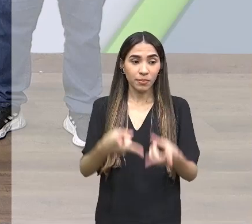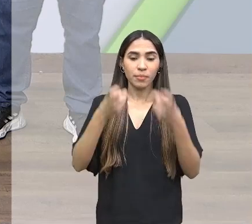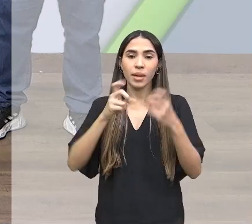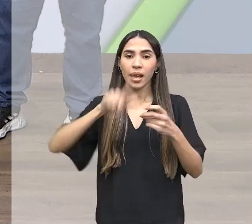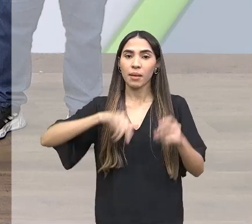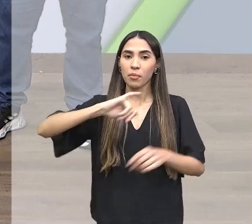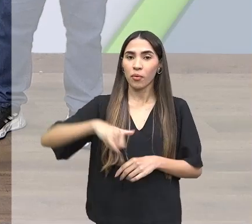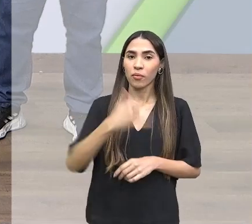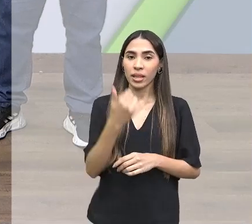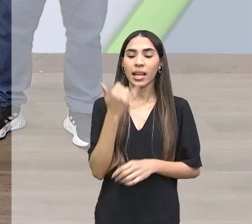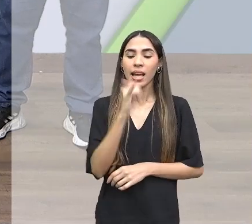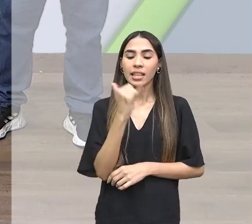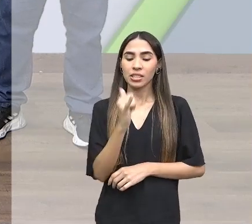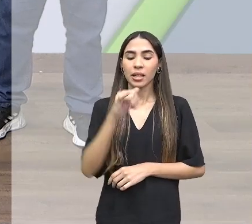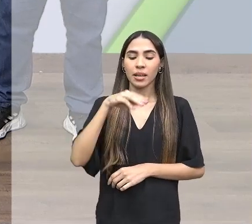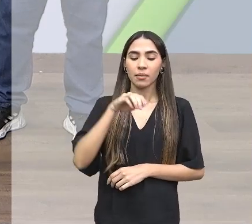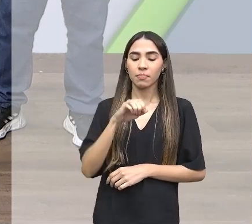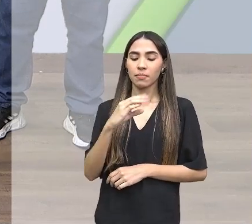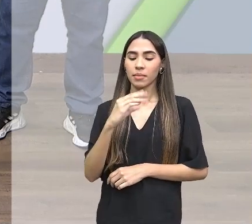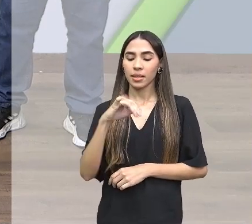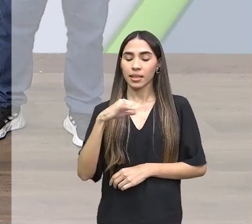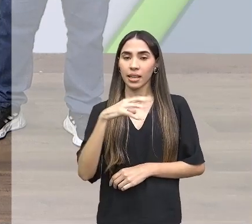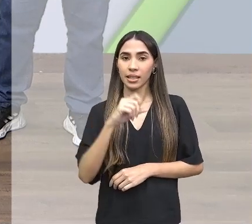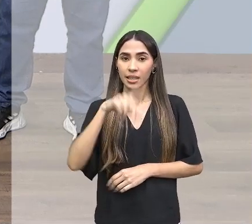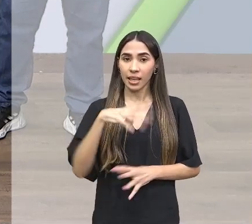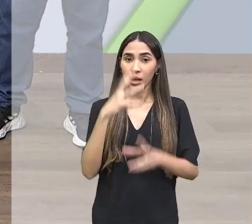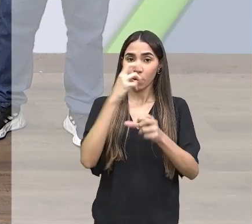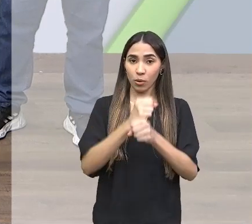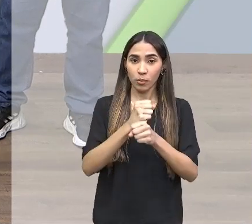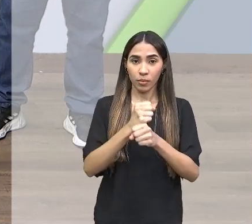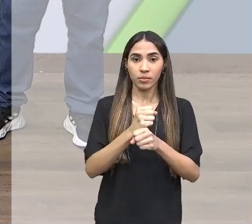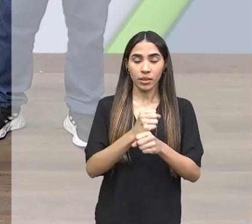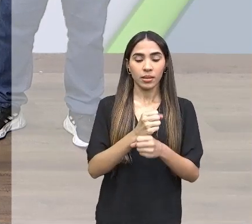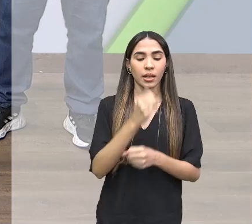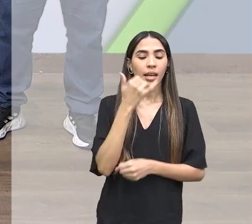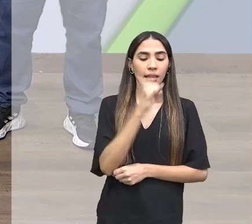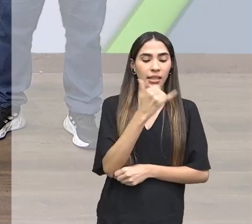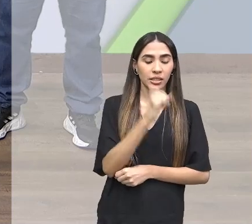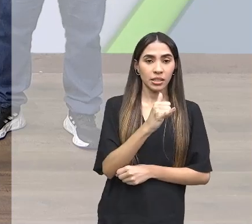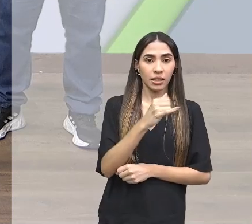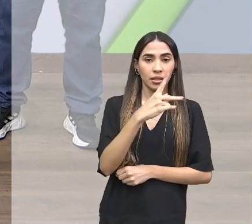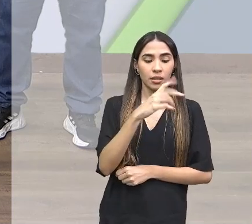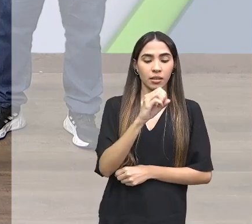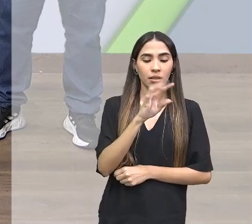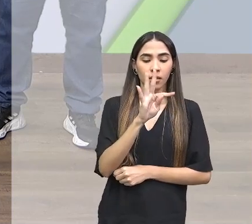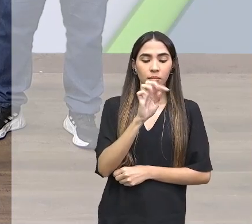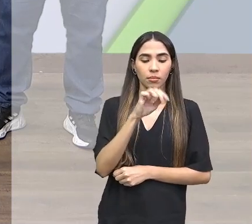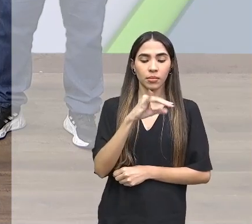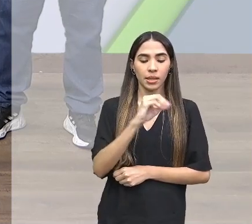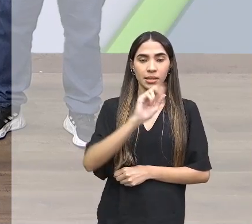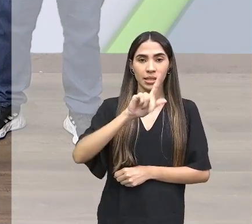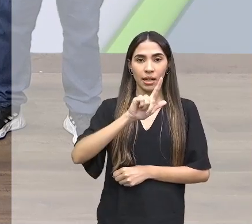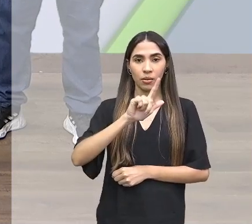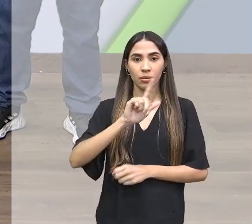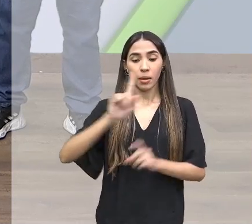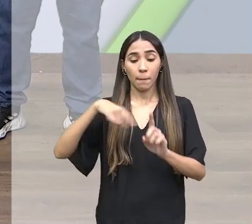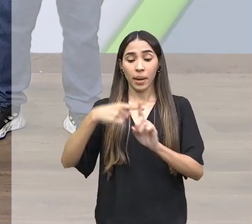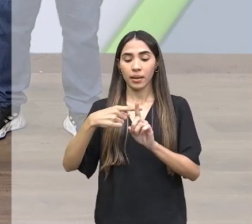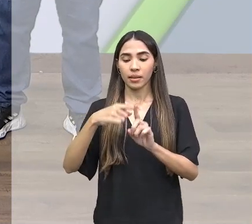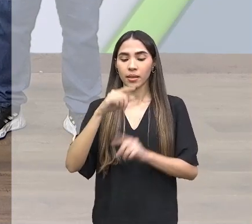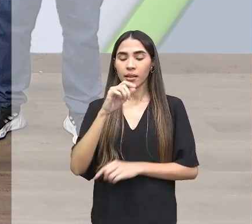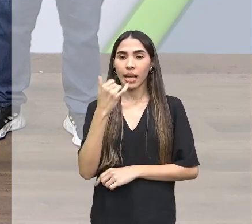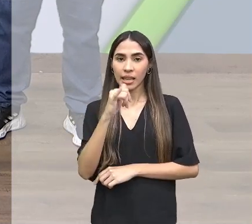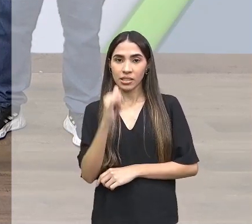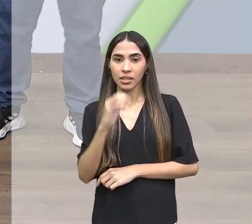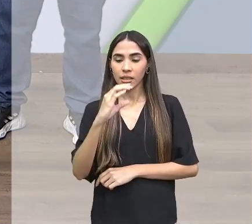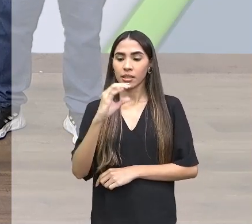uma energia que é a energia mecânica, que é a soma da energia potencial gravitacional com a energia cinética, para transformar essa